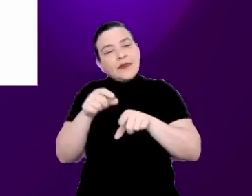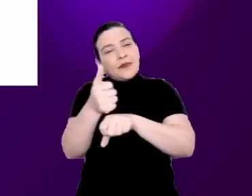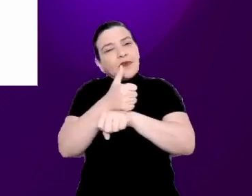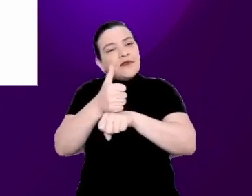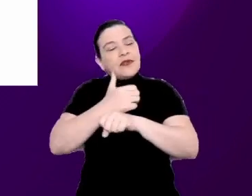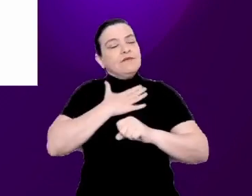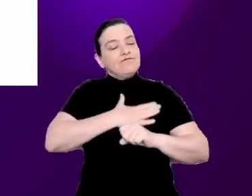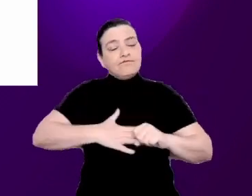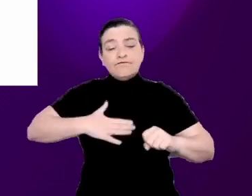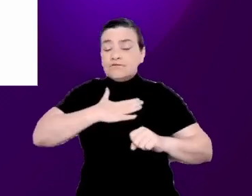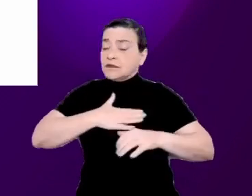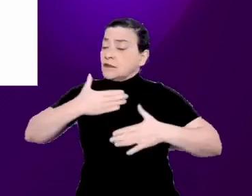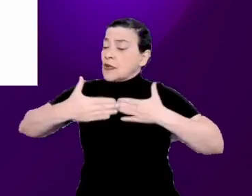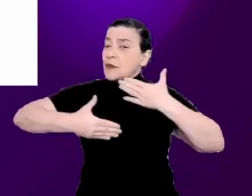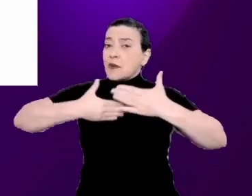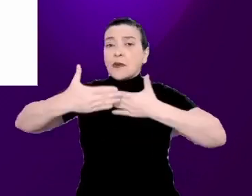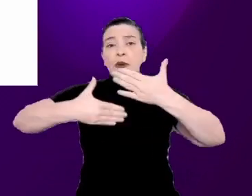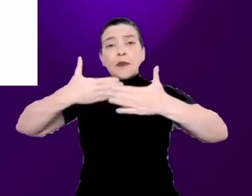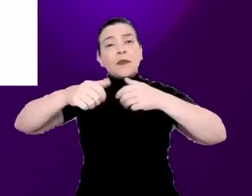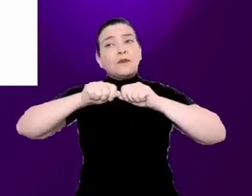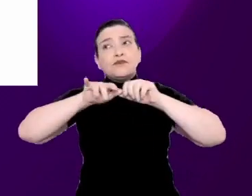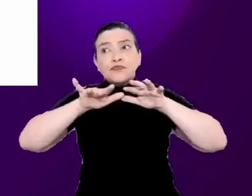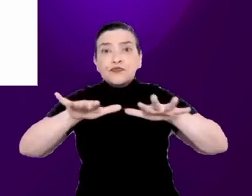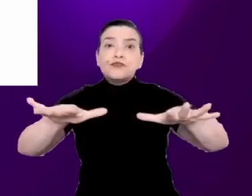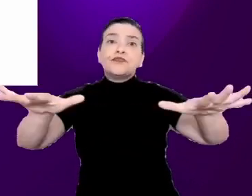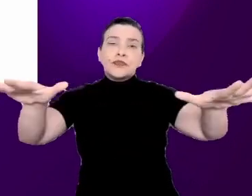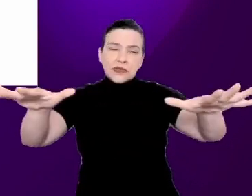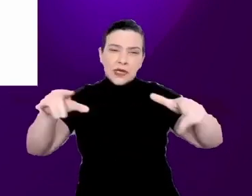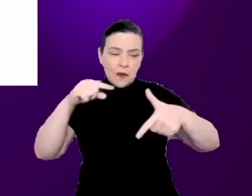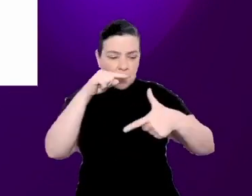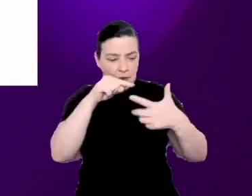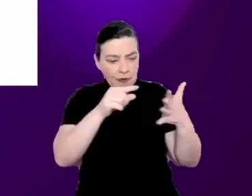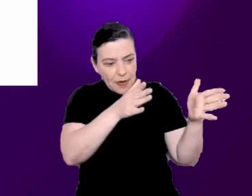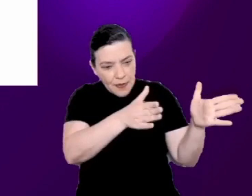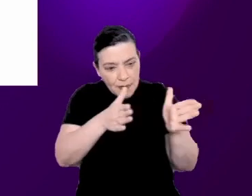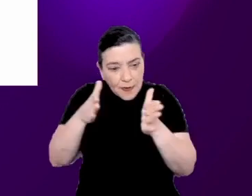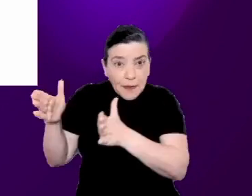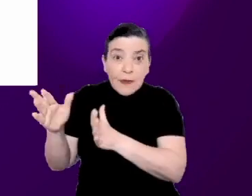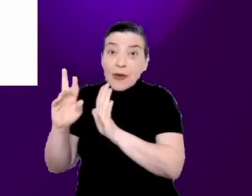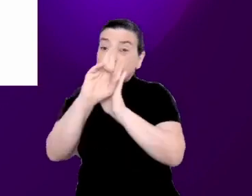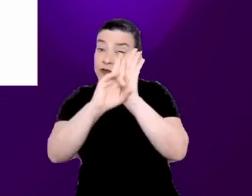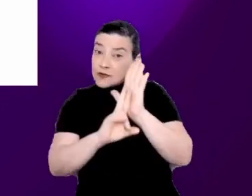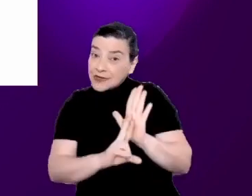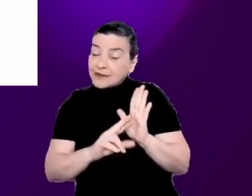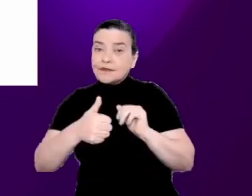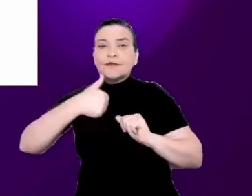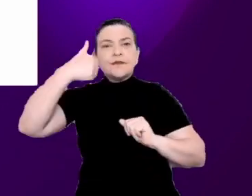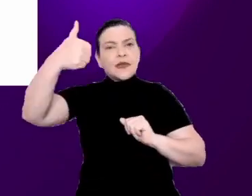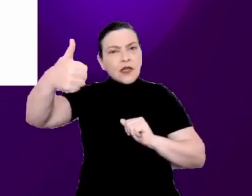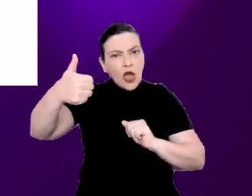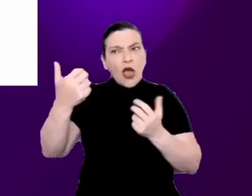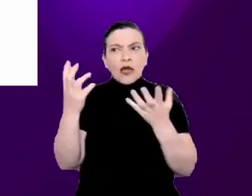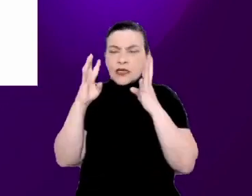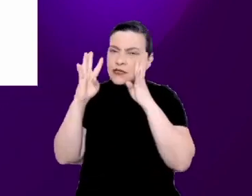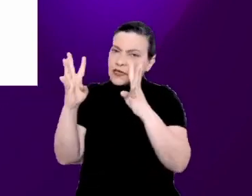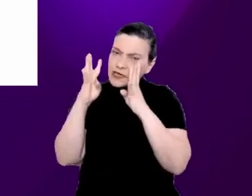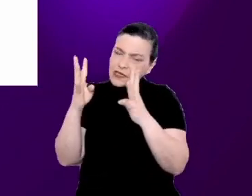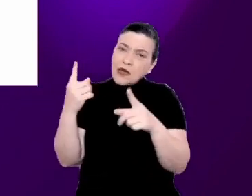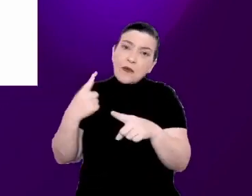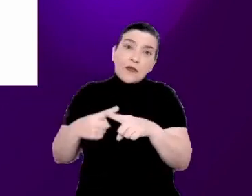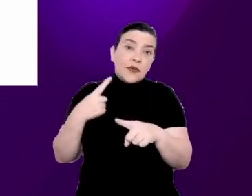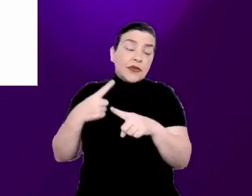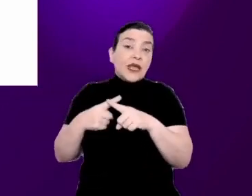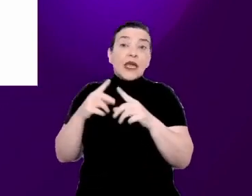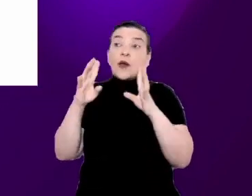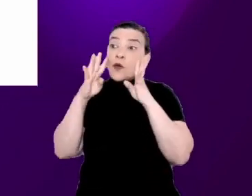se continua. Então, com o resultado de todo esse ciclo, a gente tem sempre melhores resultados assistenciais, uma vez que o cuidado é